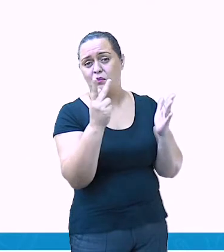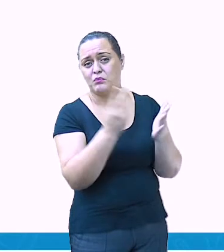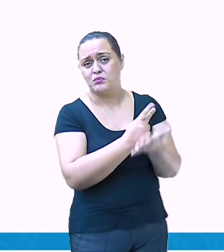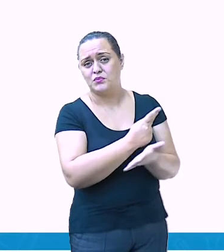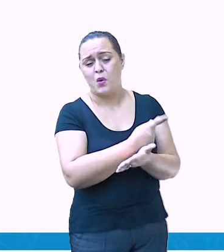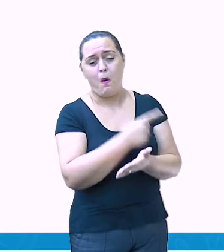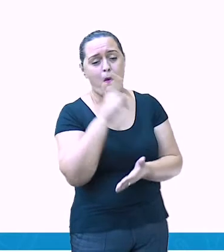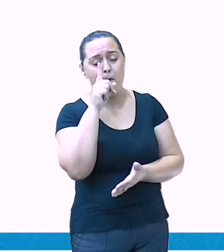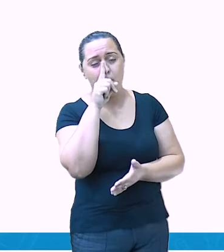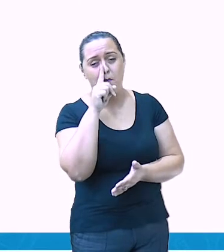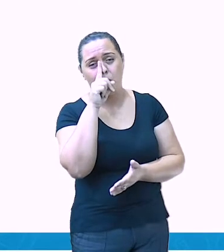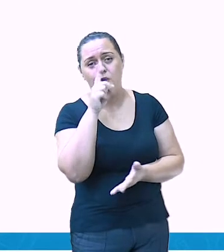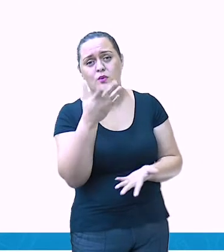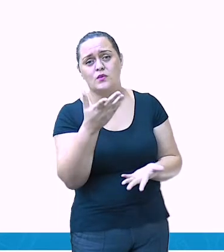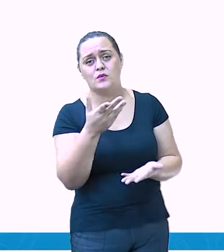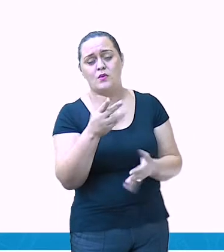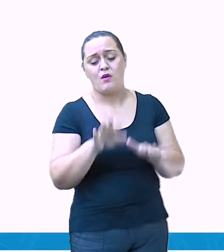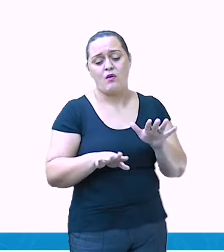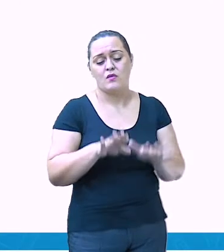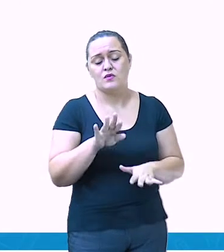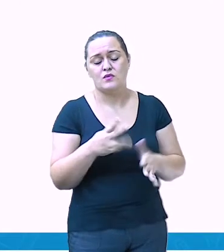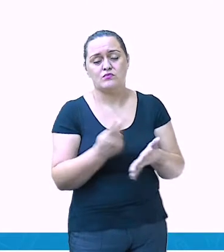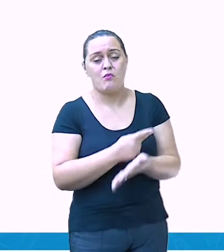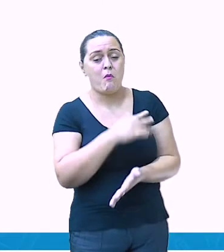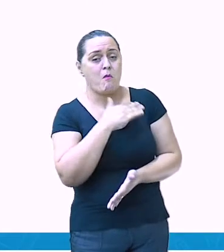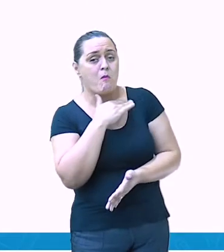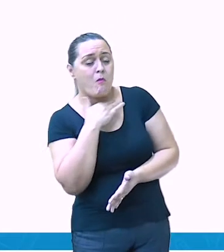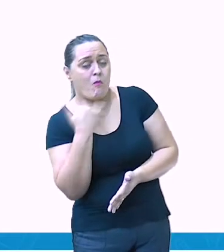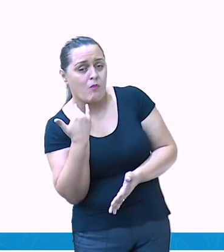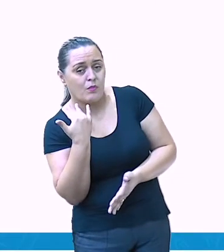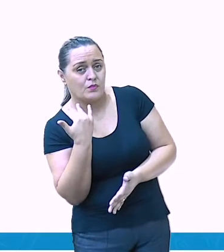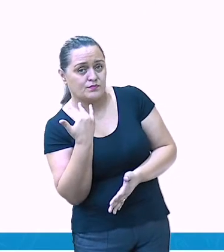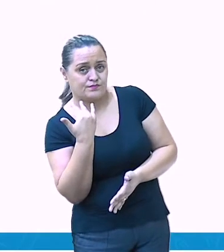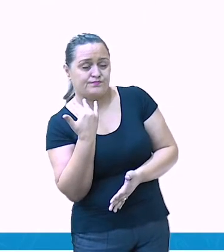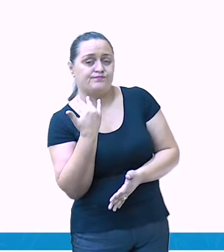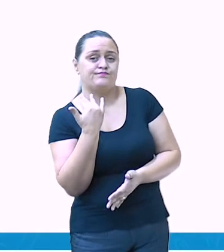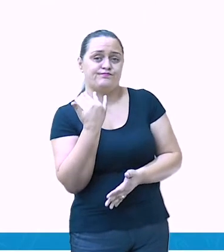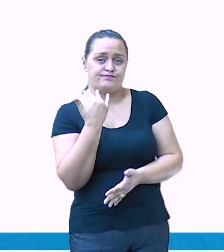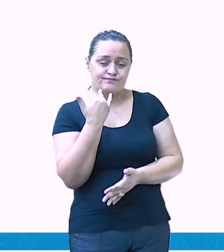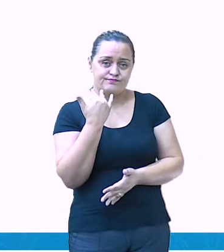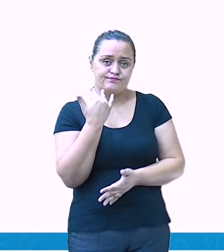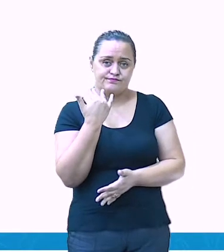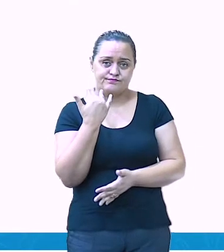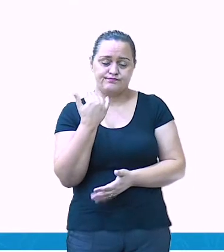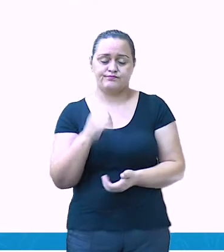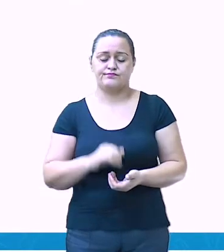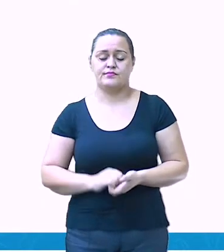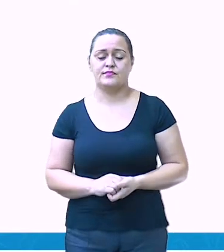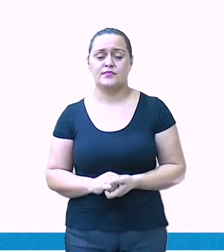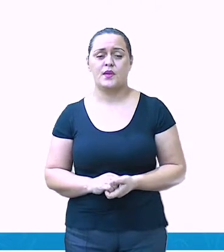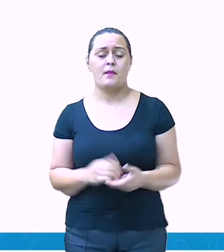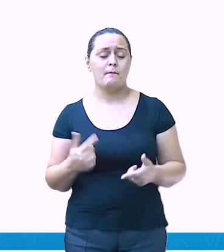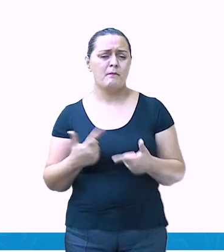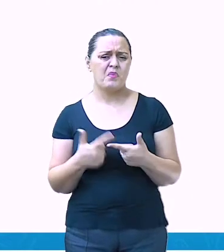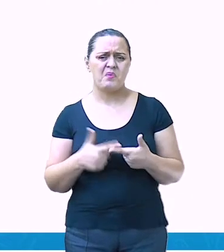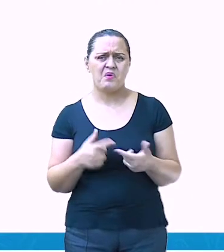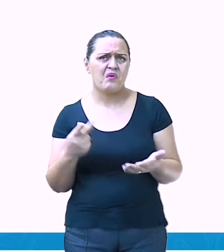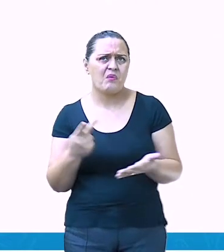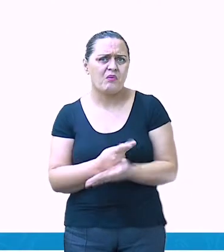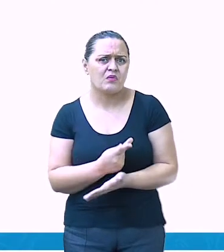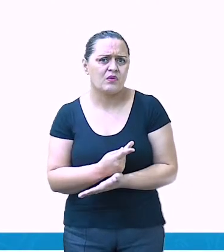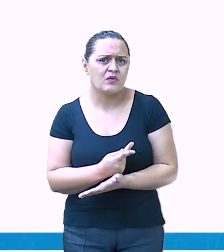podendo ocasionar até mortes. Bom, por que isso acontece? Muitas vezes,